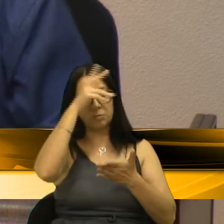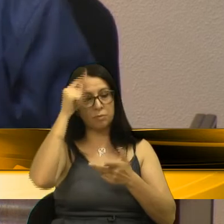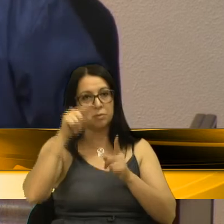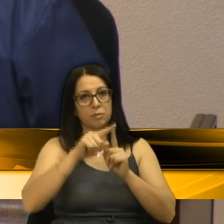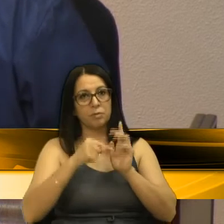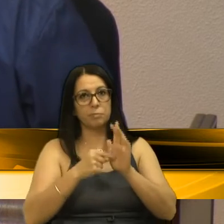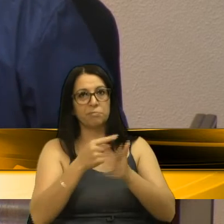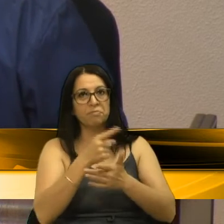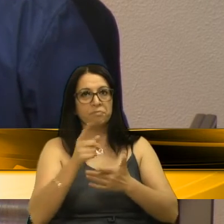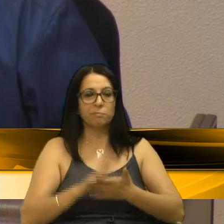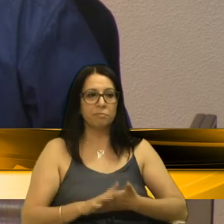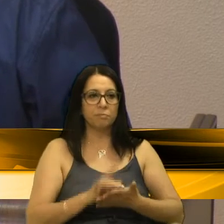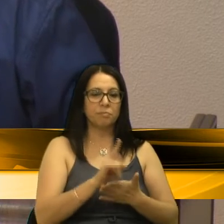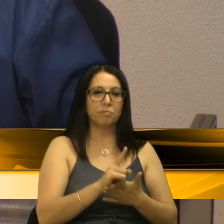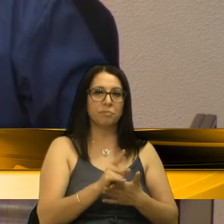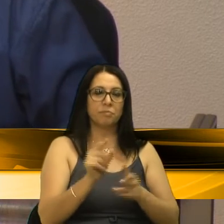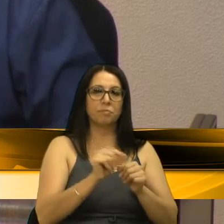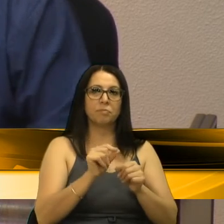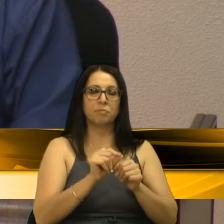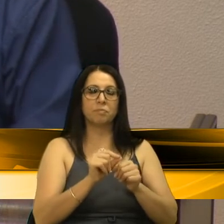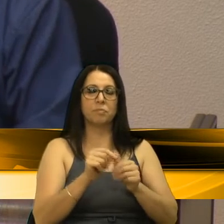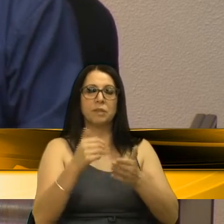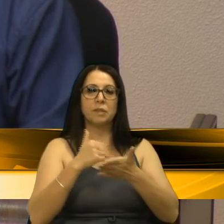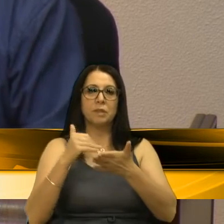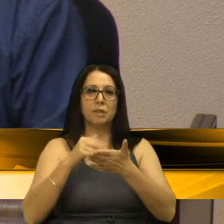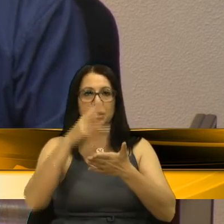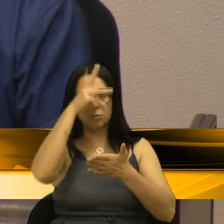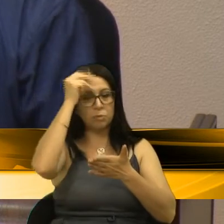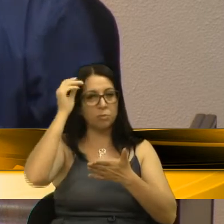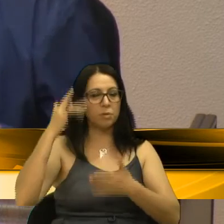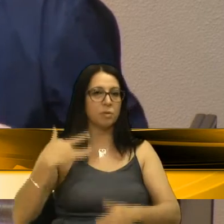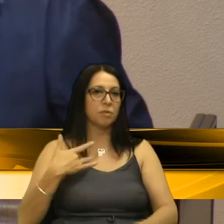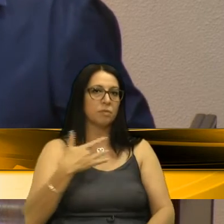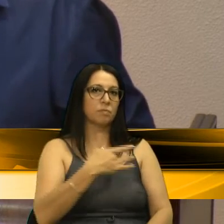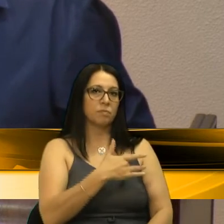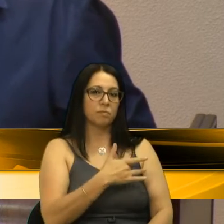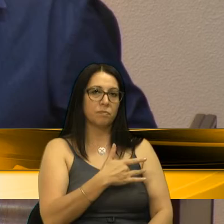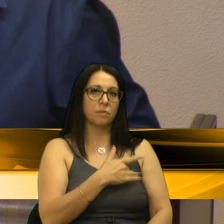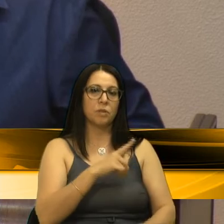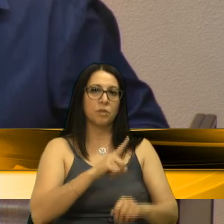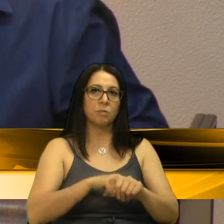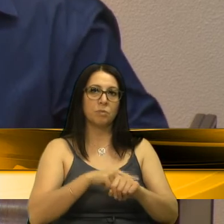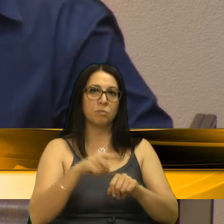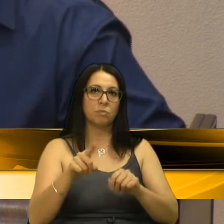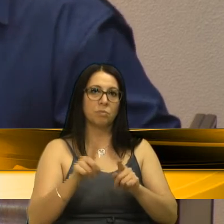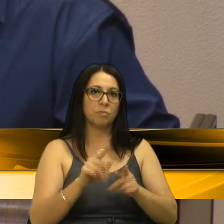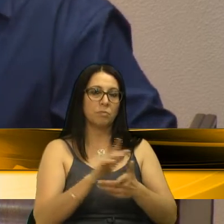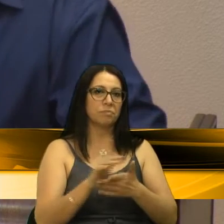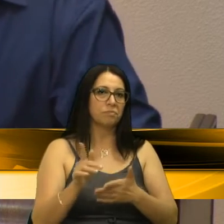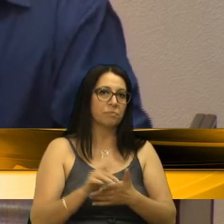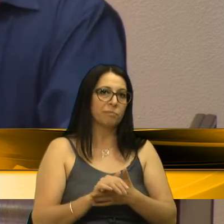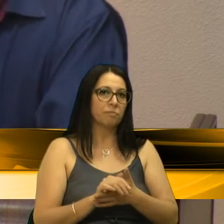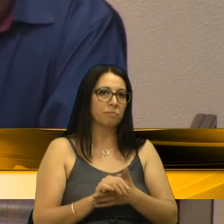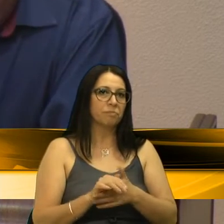gerais de natureza administrativa necessário ao desempenho das atribuições do Conselho Municipal de Saúde. Inciso